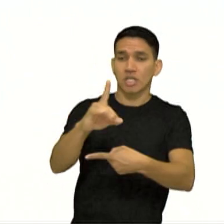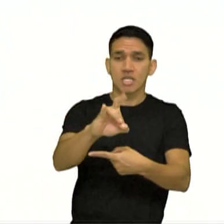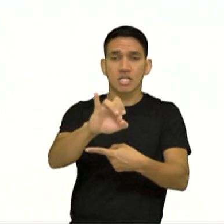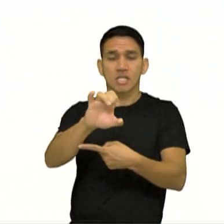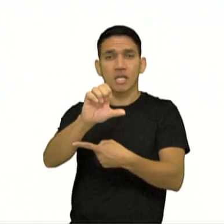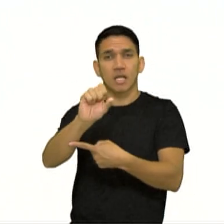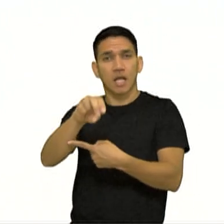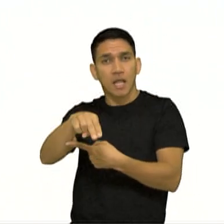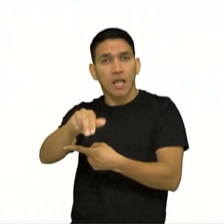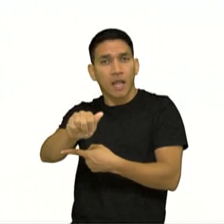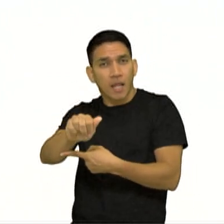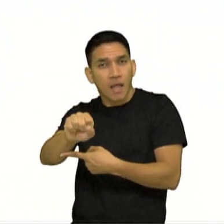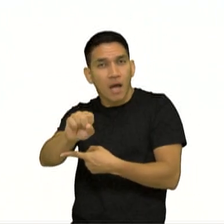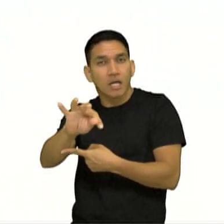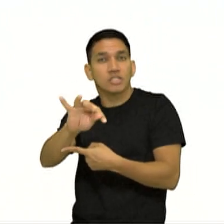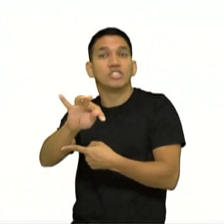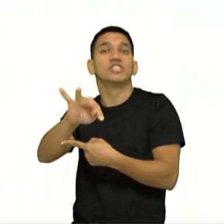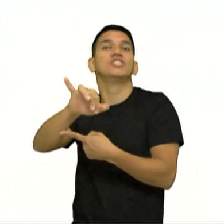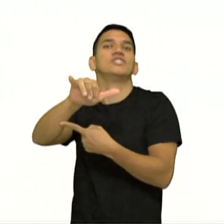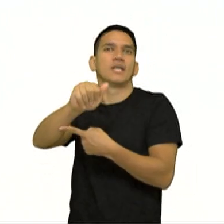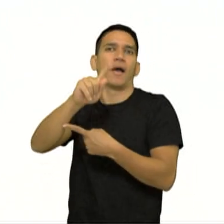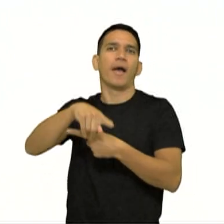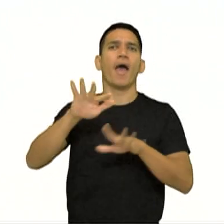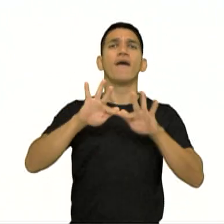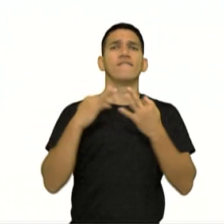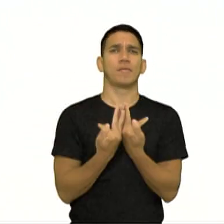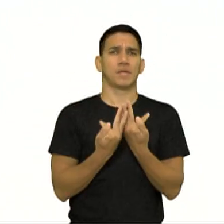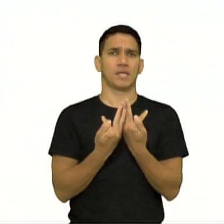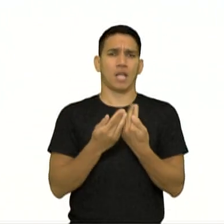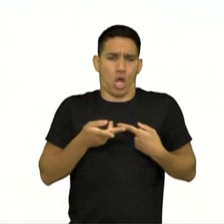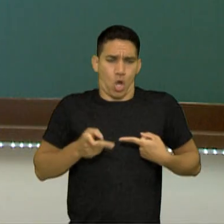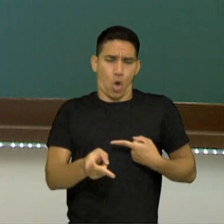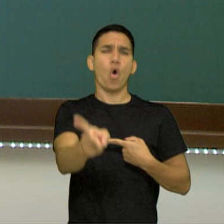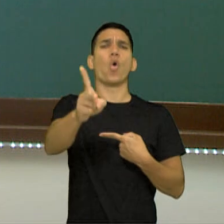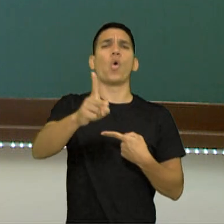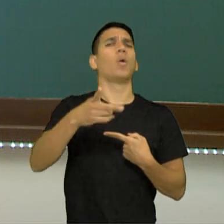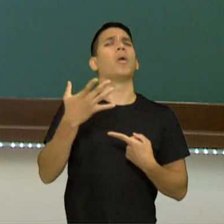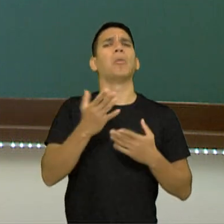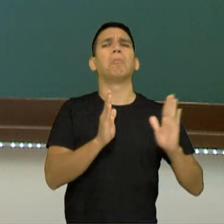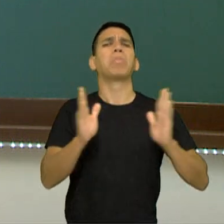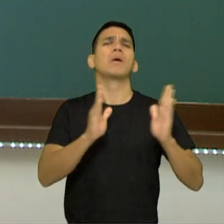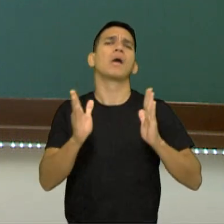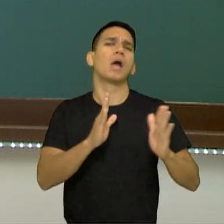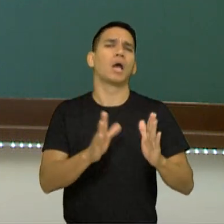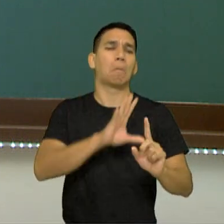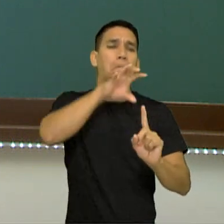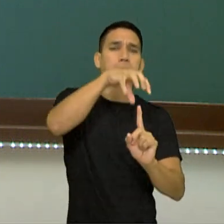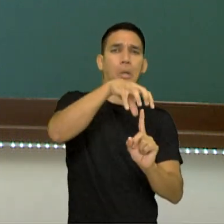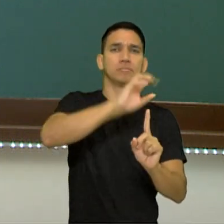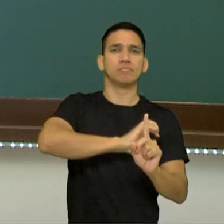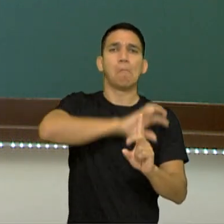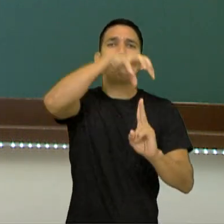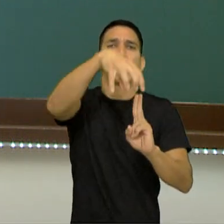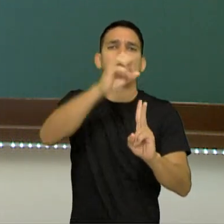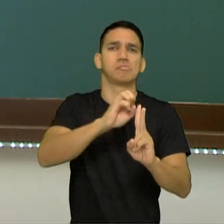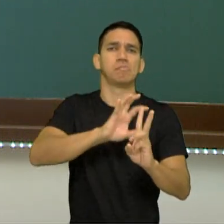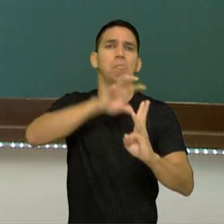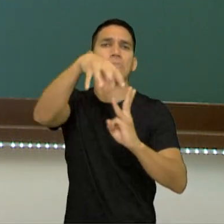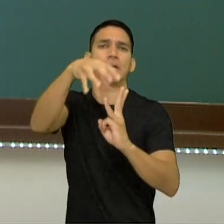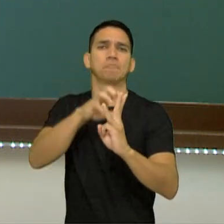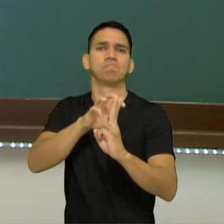que vai permanecer por um poder, ali uma família que vai permanecer no poder por um período de tempo, né? Vai passar de pai para filho